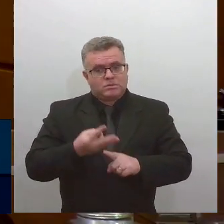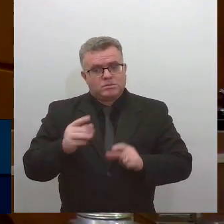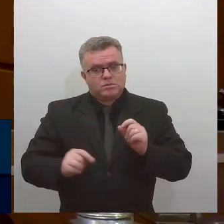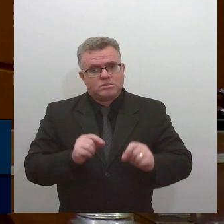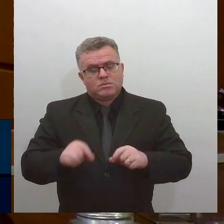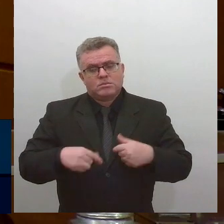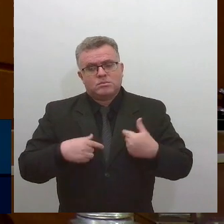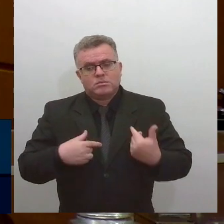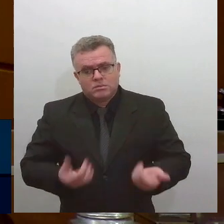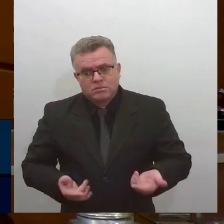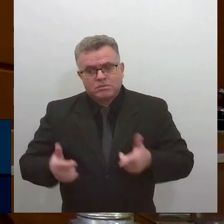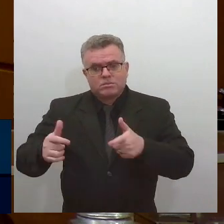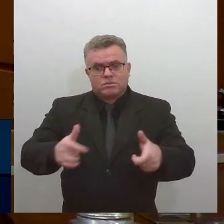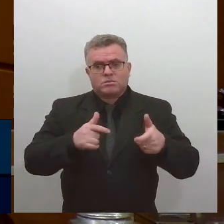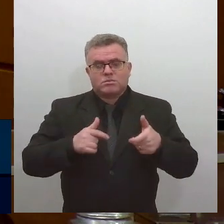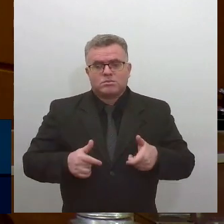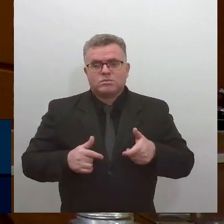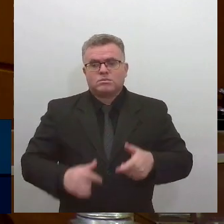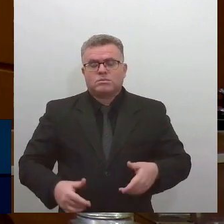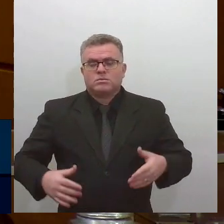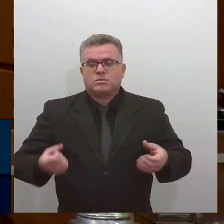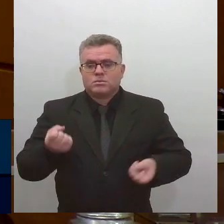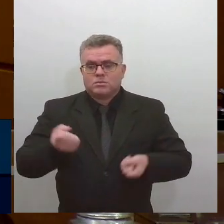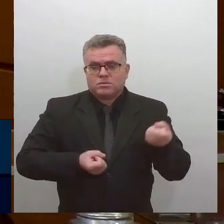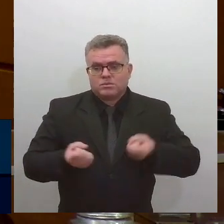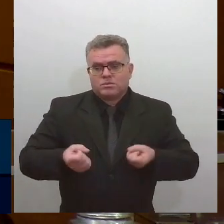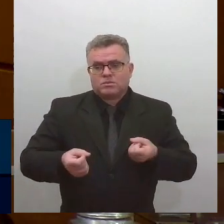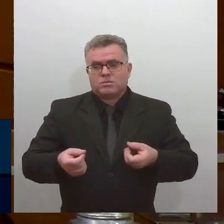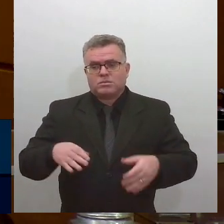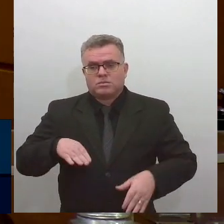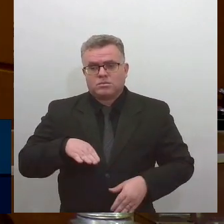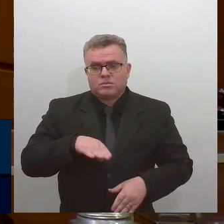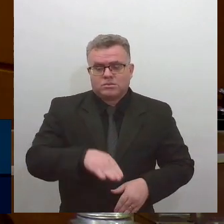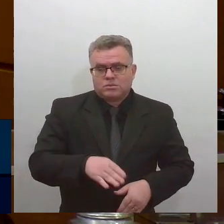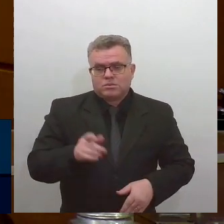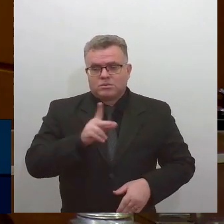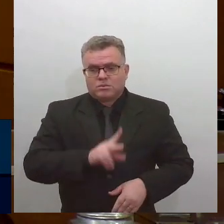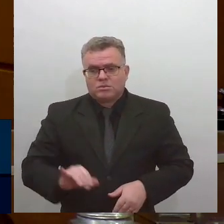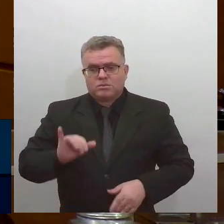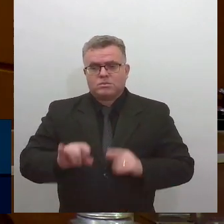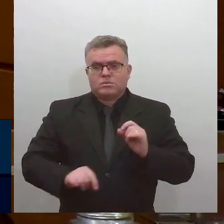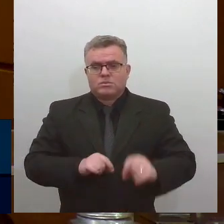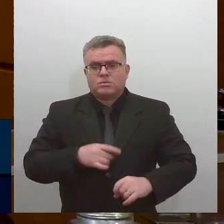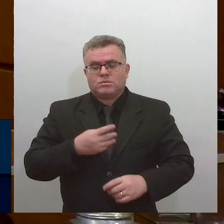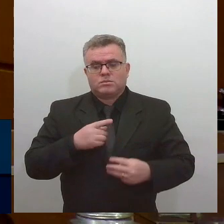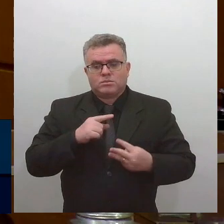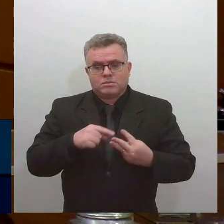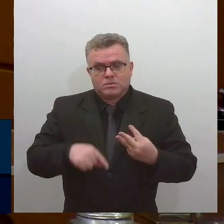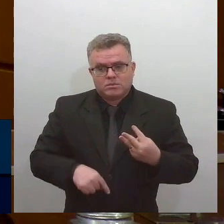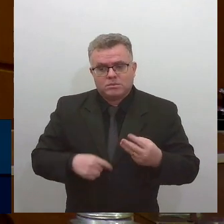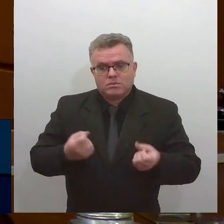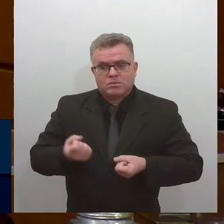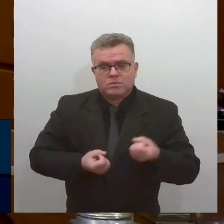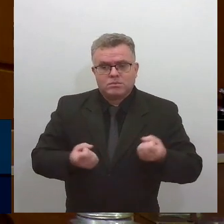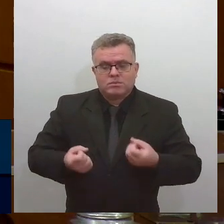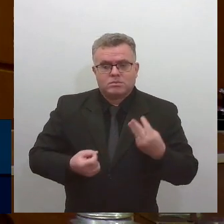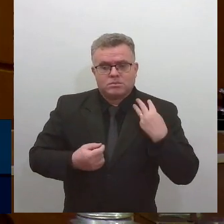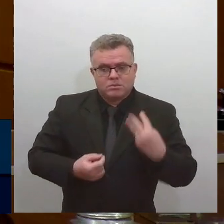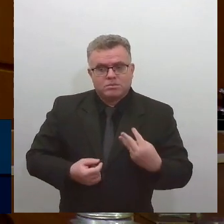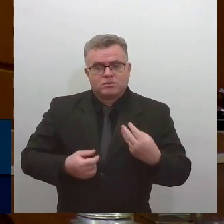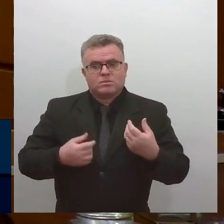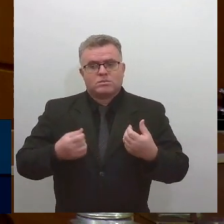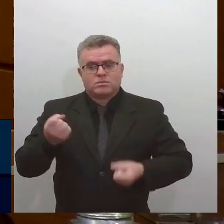caminhão passava começou a passar três carros e três caminhões a nossa a nossa Frota multiplicou por